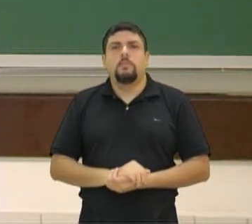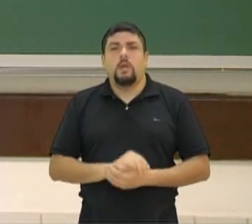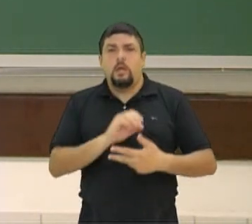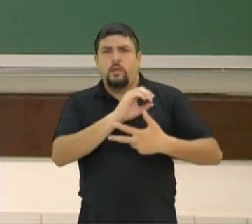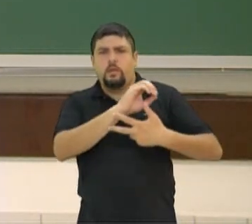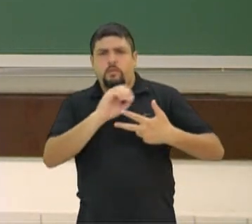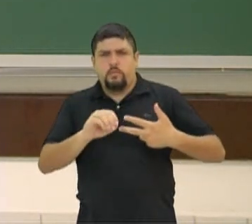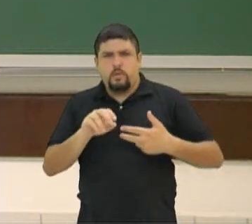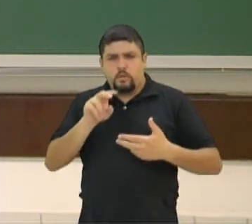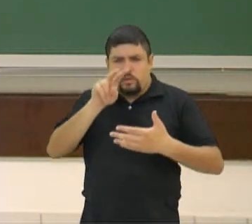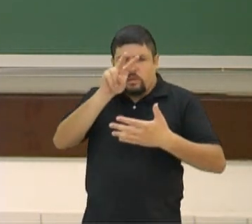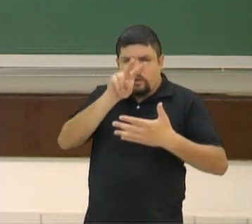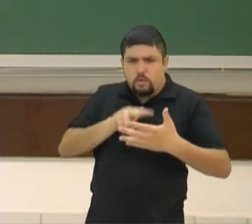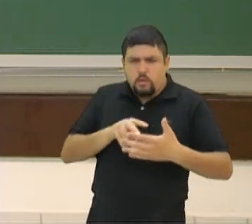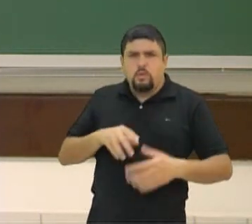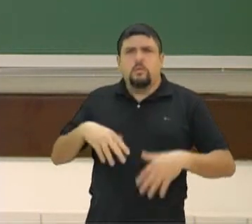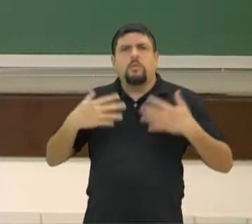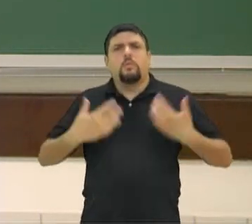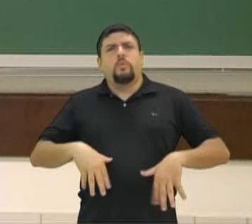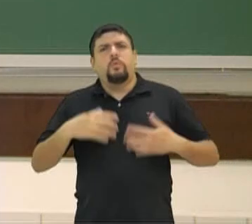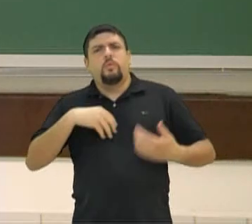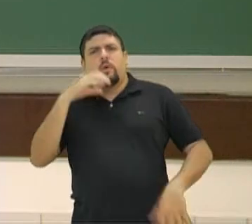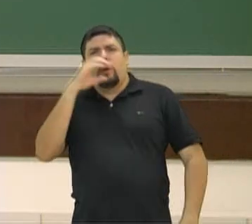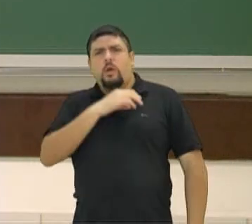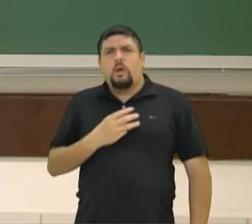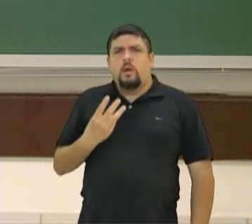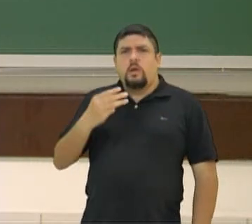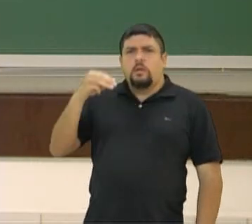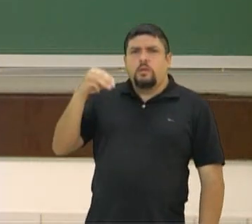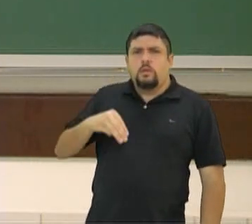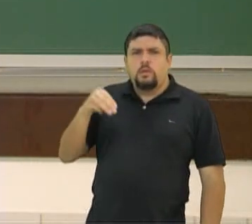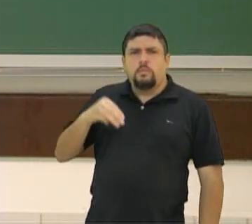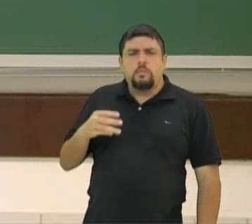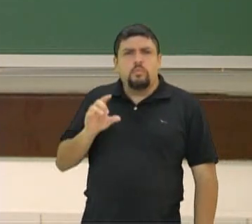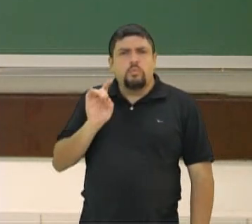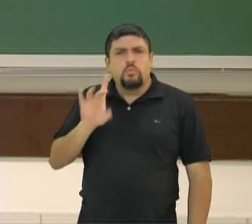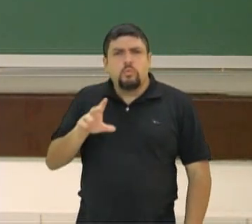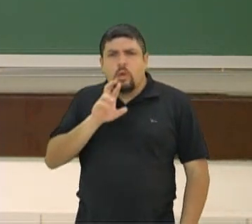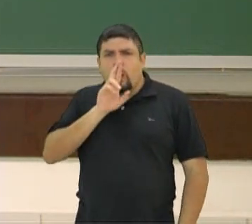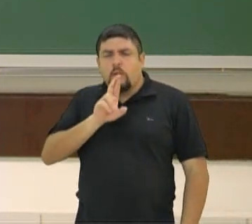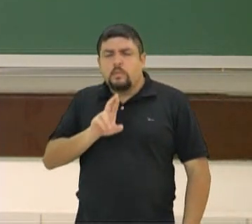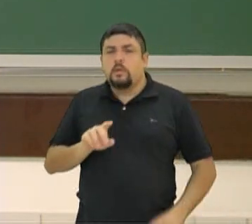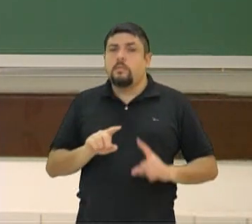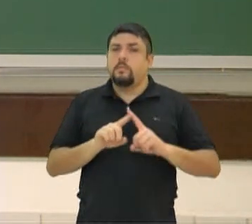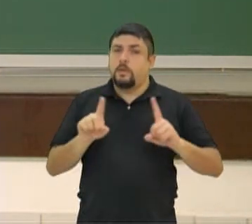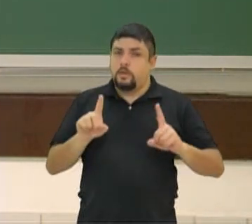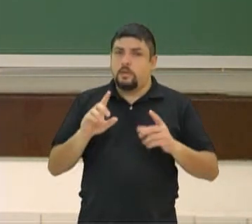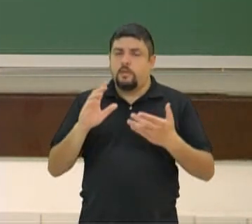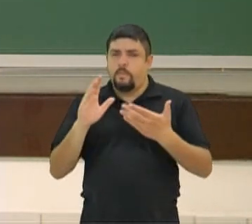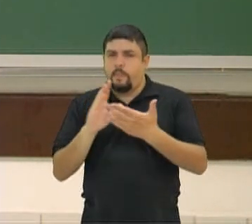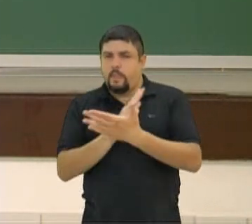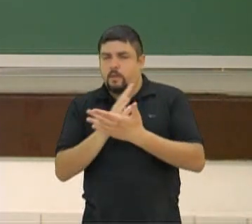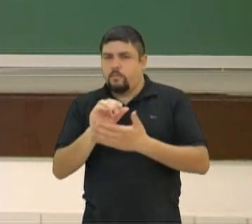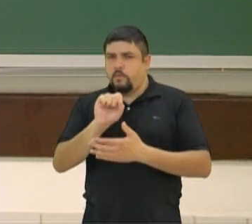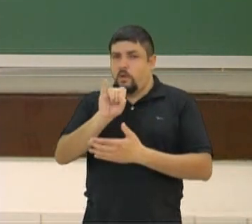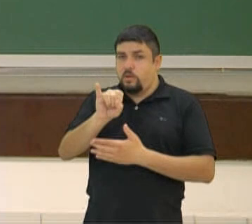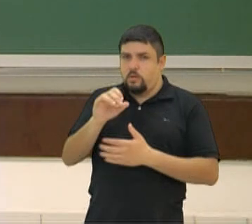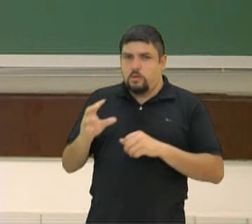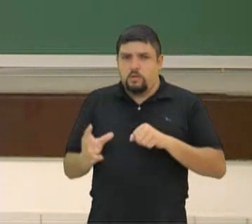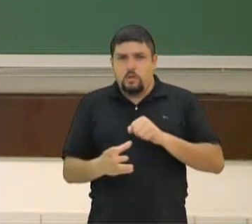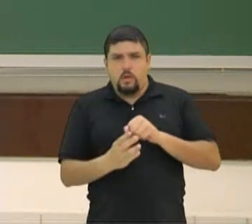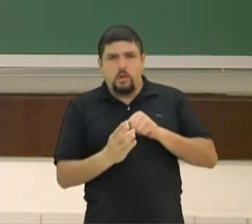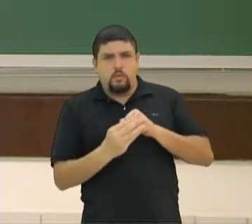nossa, professor, me disseram que tem 3 minutos e meio para exercício, é verdade? É, mas tem exercício que se você tiver o conhecimento